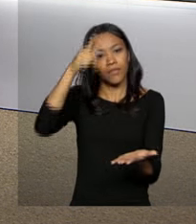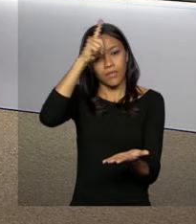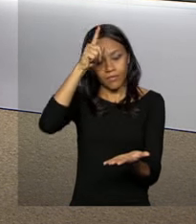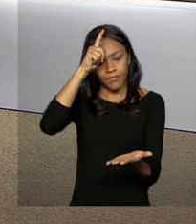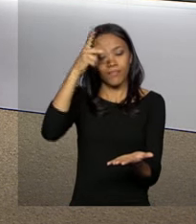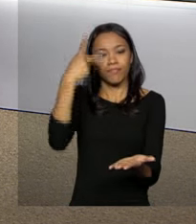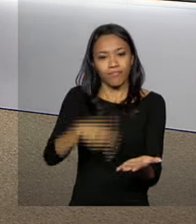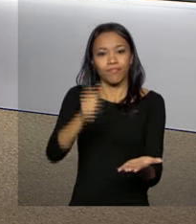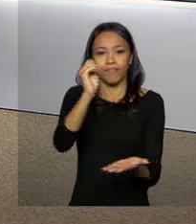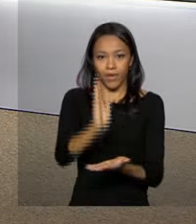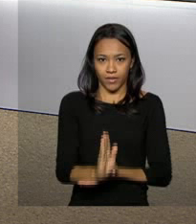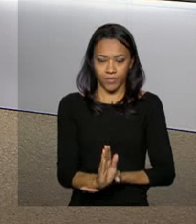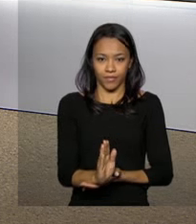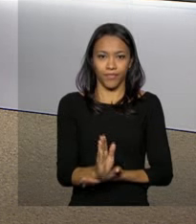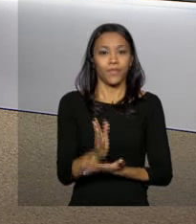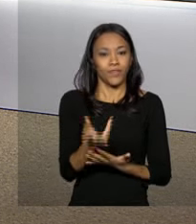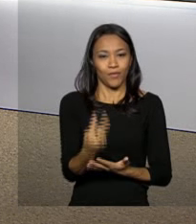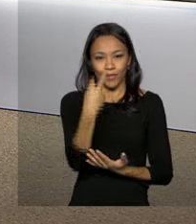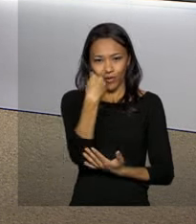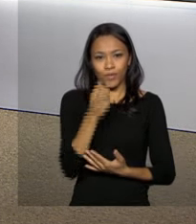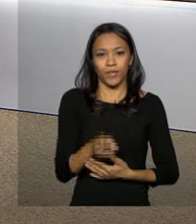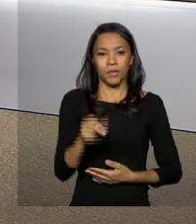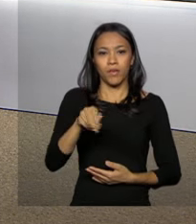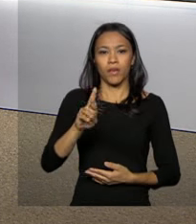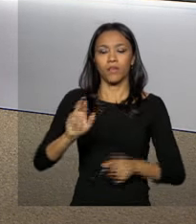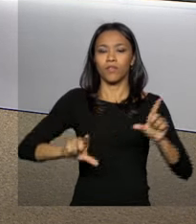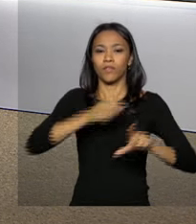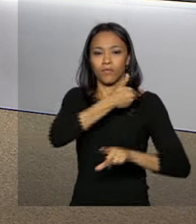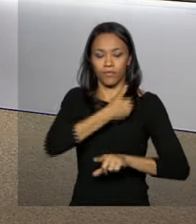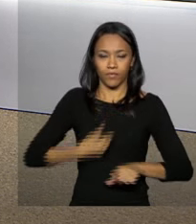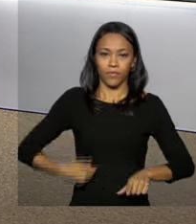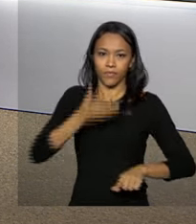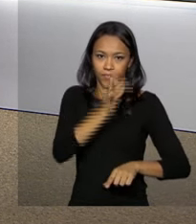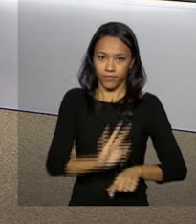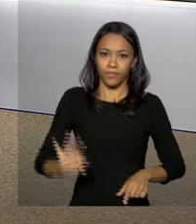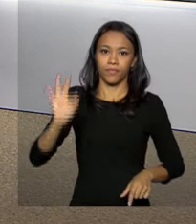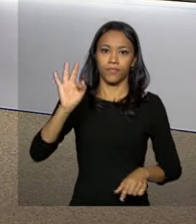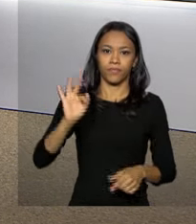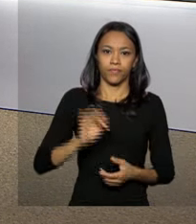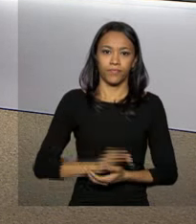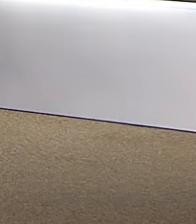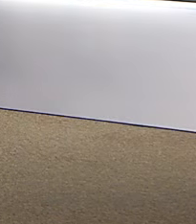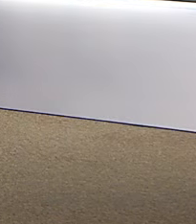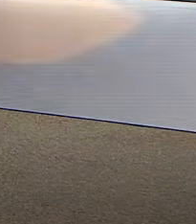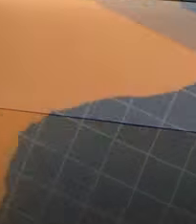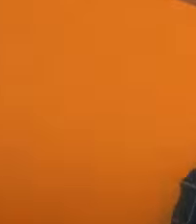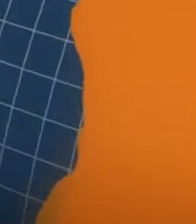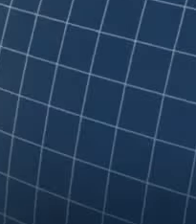Angela Merkel ao Brasil. Fique com a gente, NBR, a TV do Governo Federal.